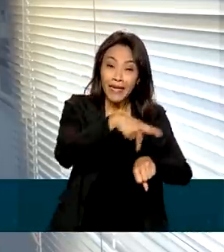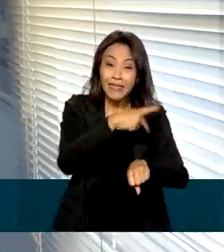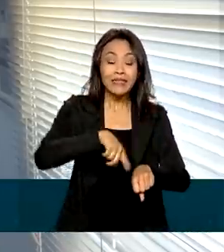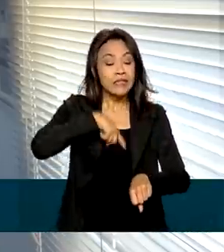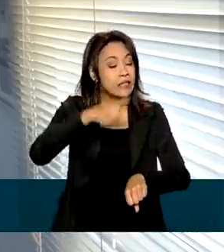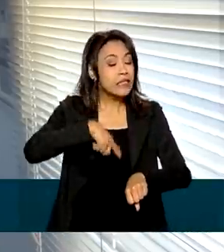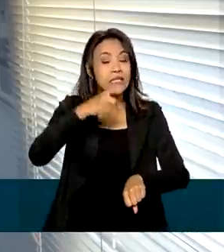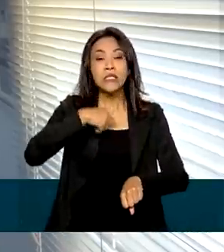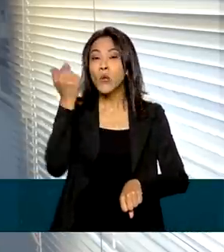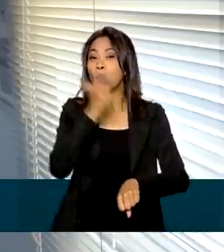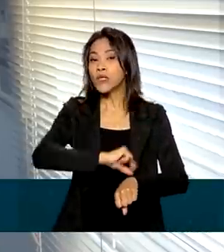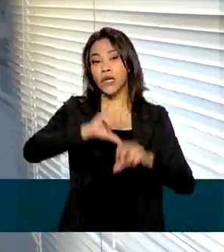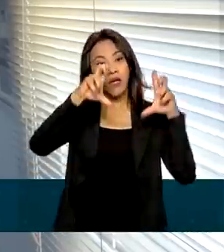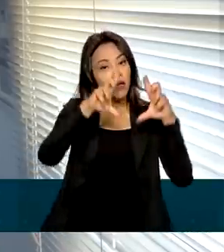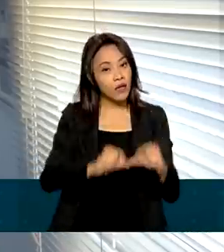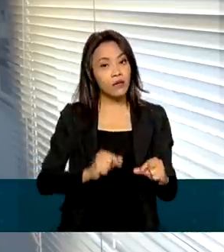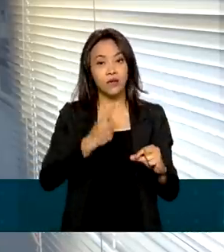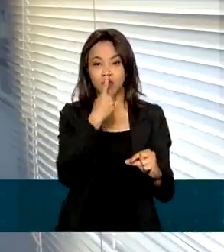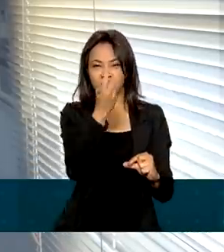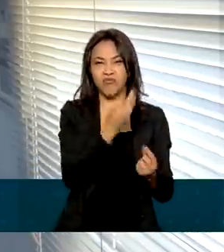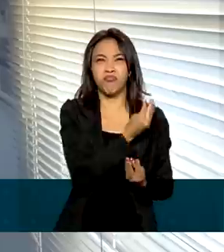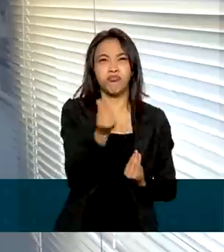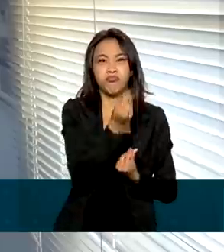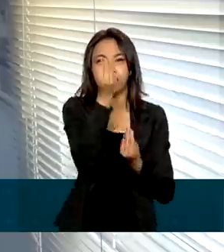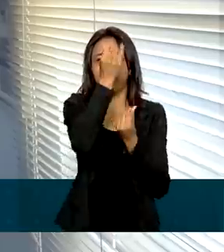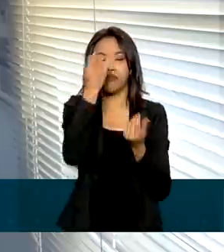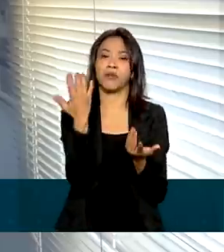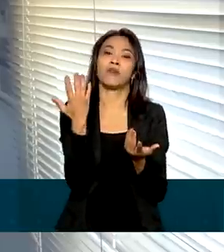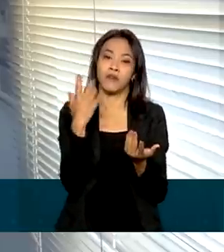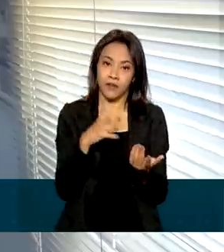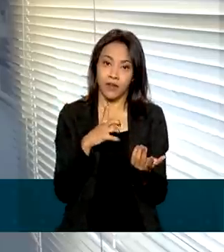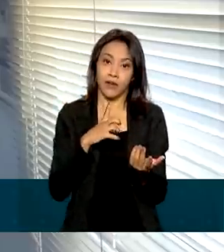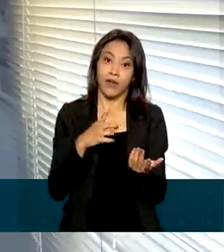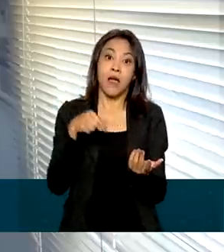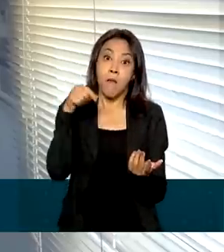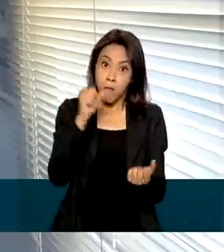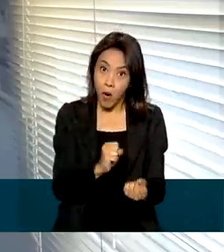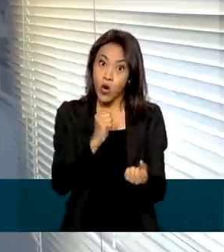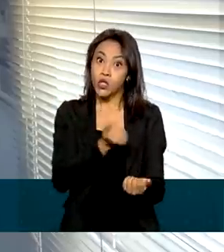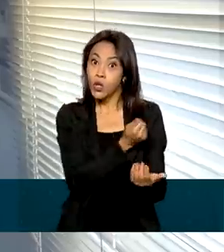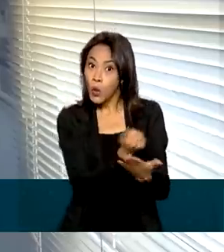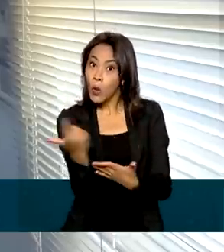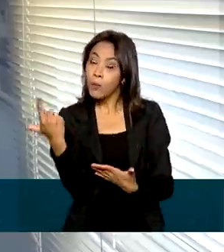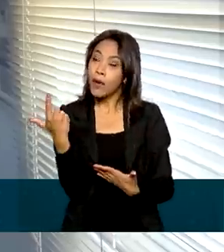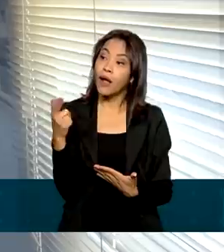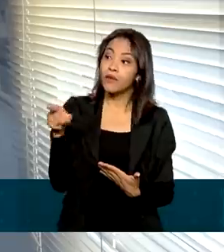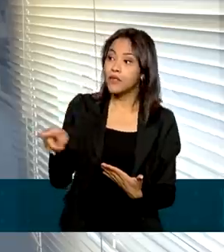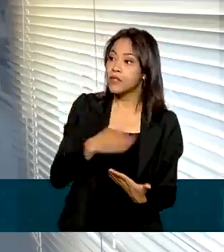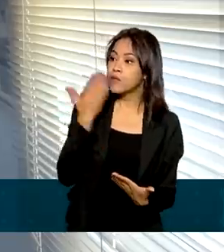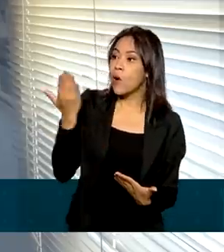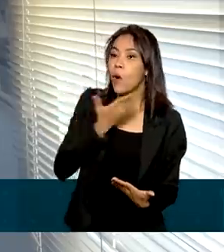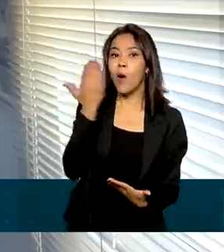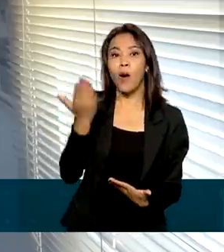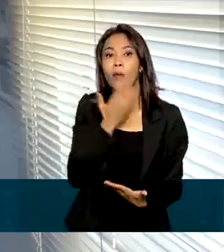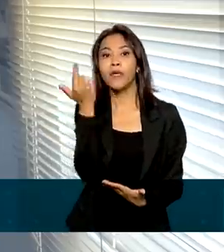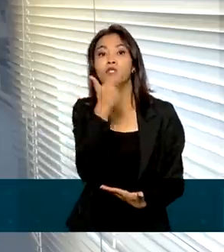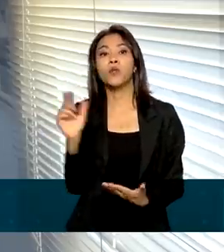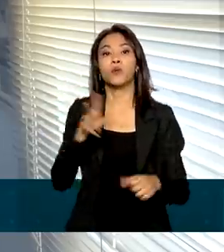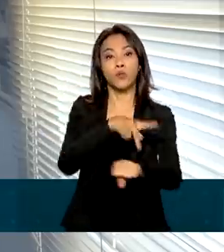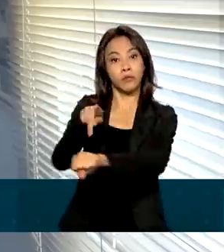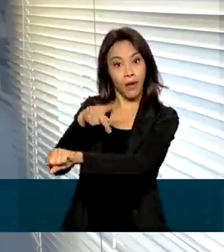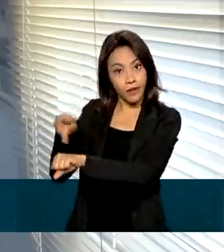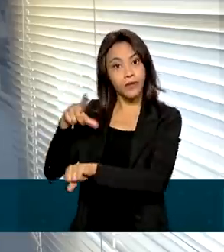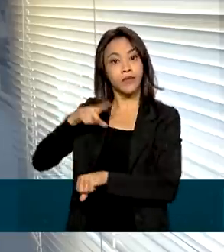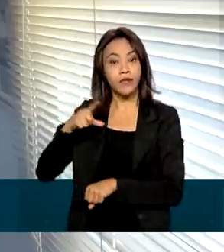dificuldades de reduzir as emissões parece adequada compromissos ambientais podem comprar créditos que sobram de países que